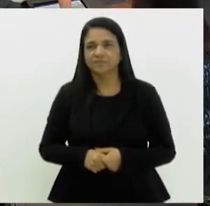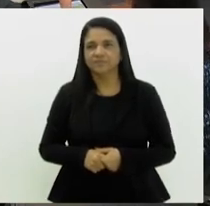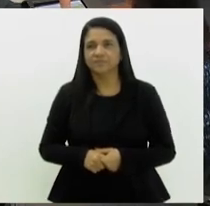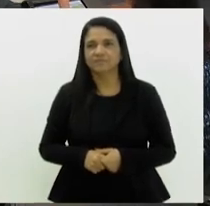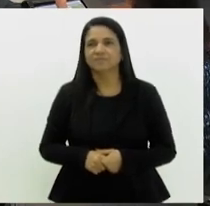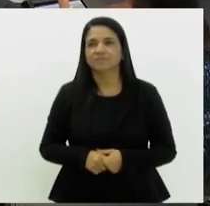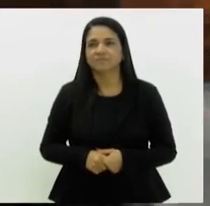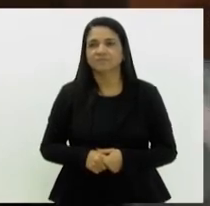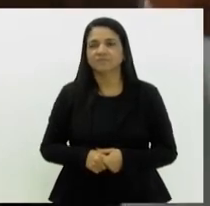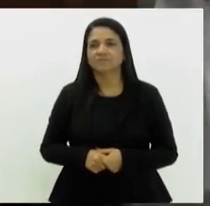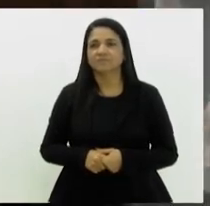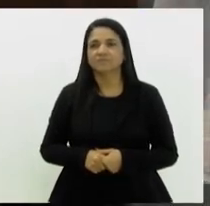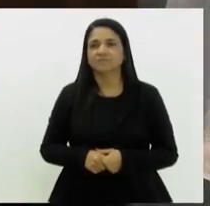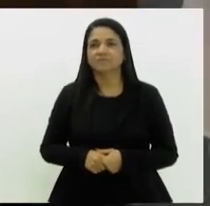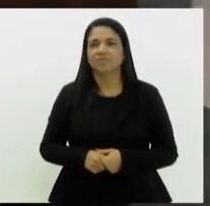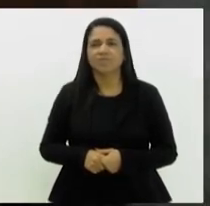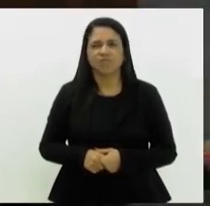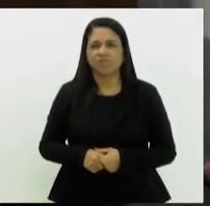Presidenta, queria